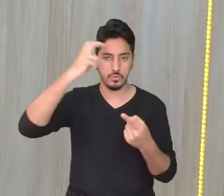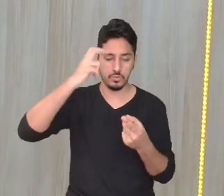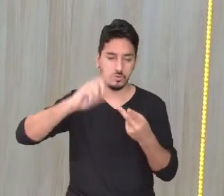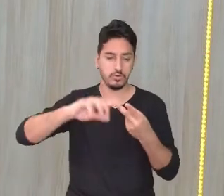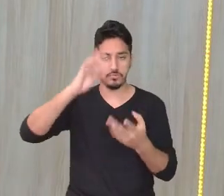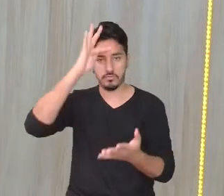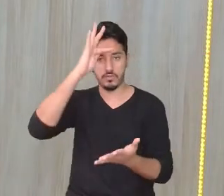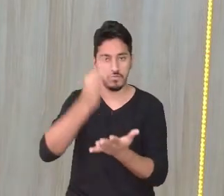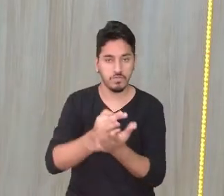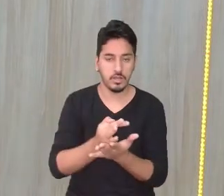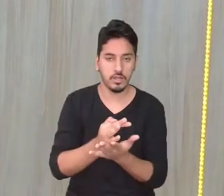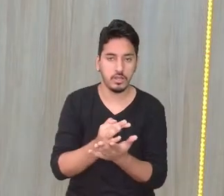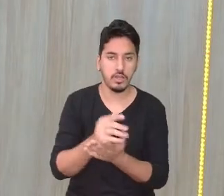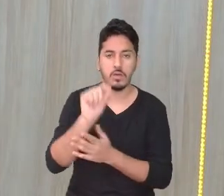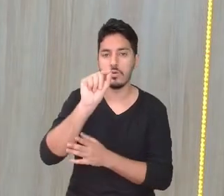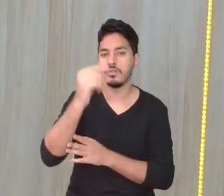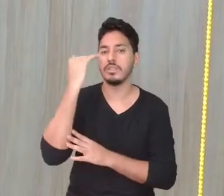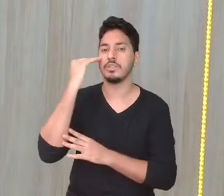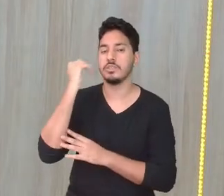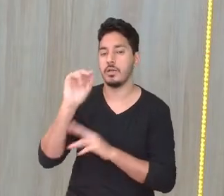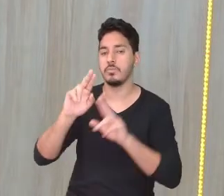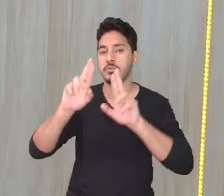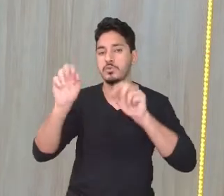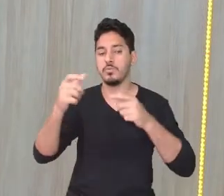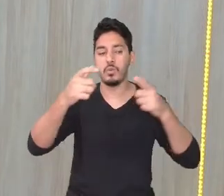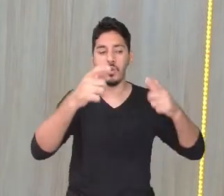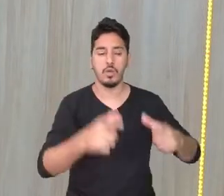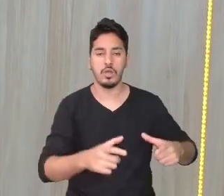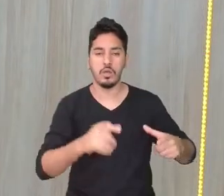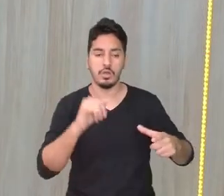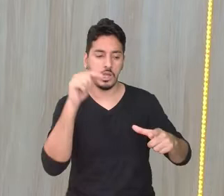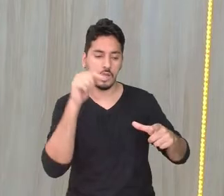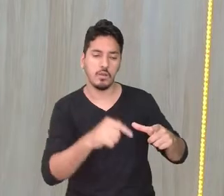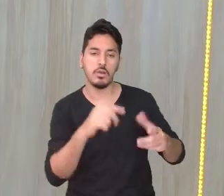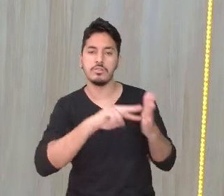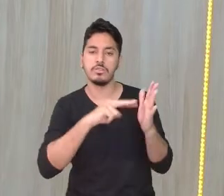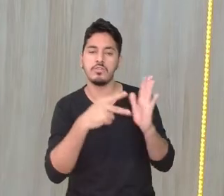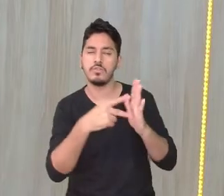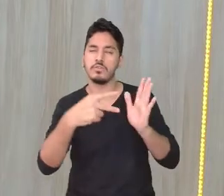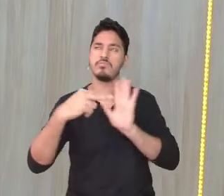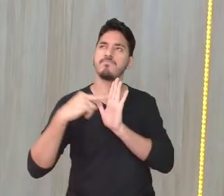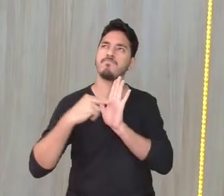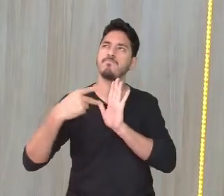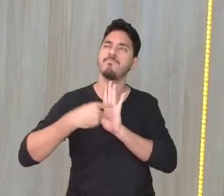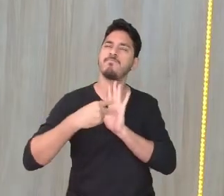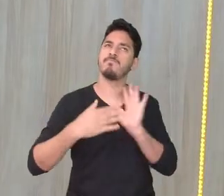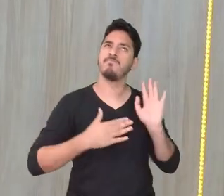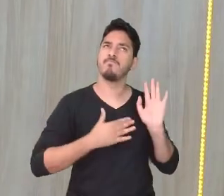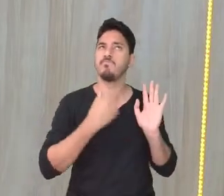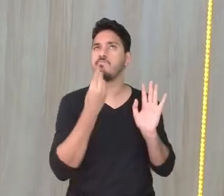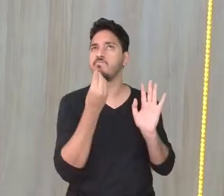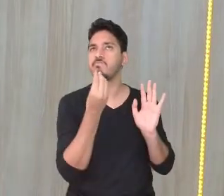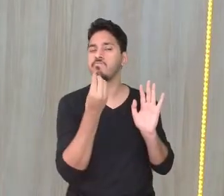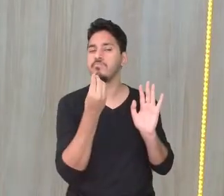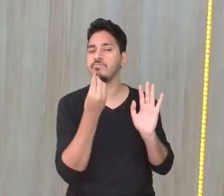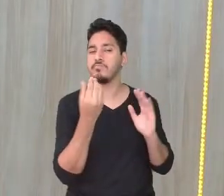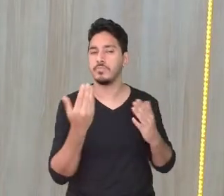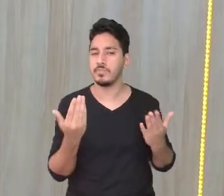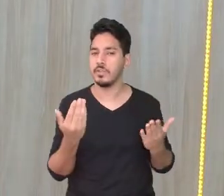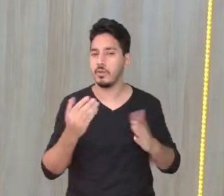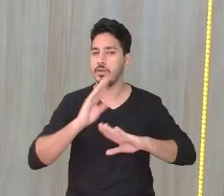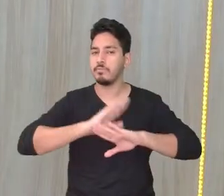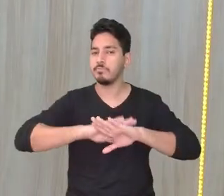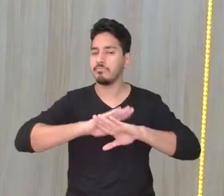fé, do que você sabe sobre aquele lugar, do que aquele lugar significa para você. Então, é muito subjetivo,